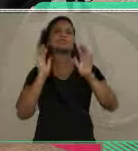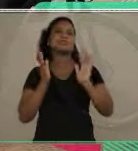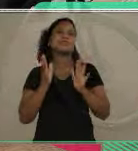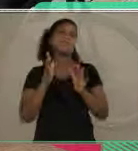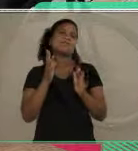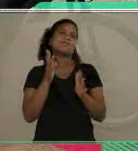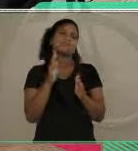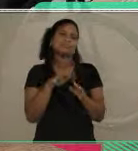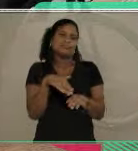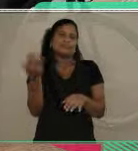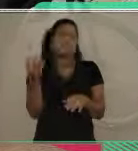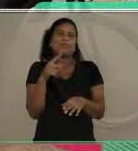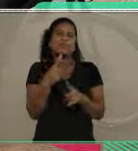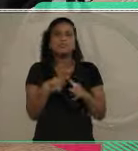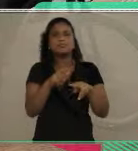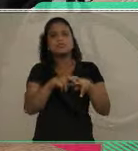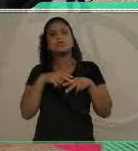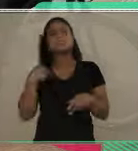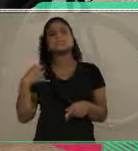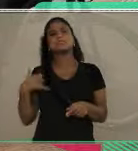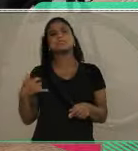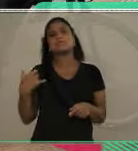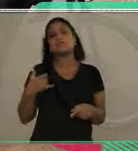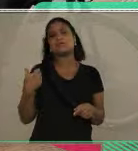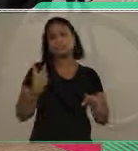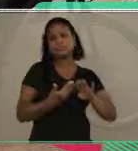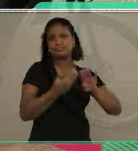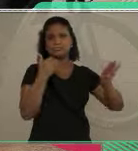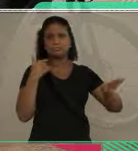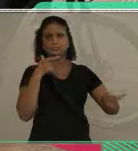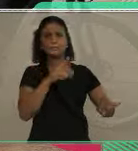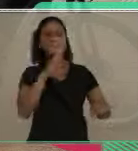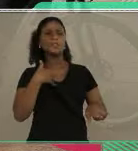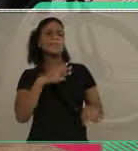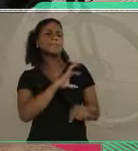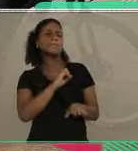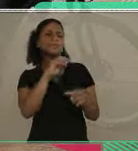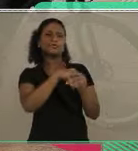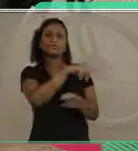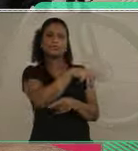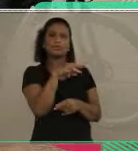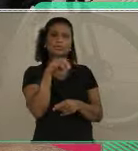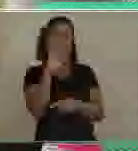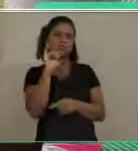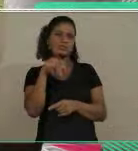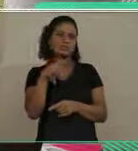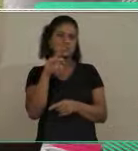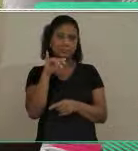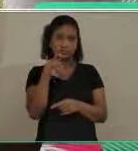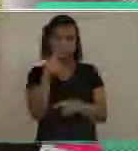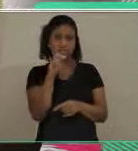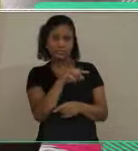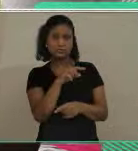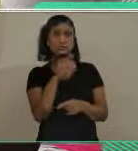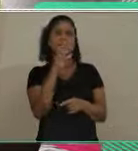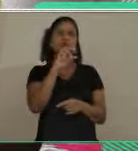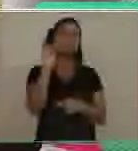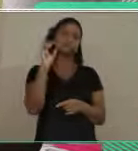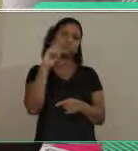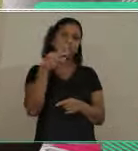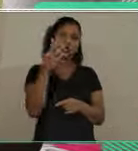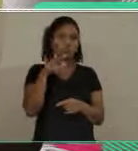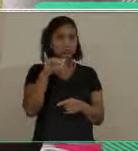Acontece que na minha carreira eu já estou fora de eventos para o Olimpíada da minha idade eu me apaixonei por